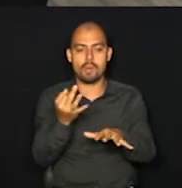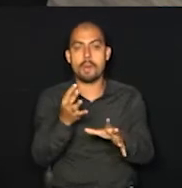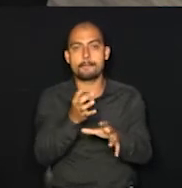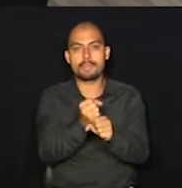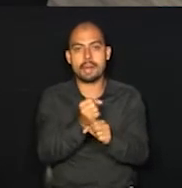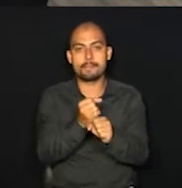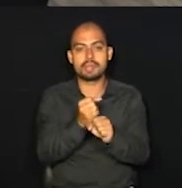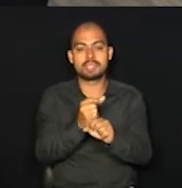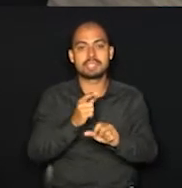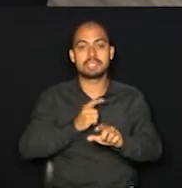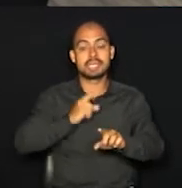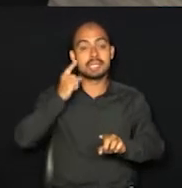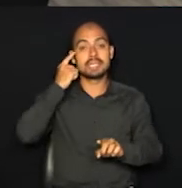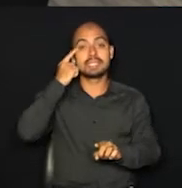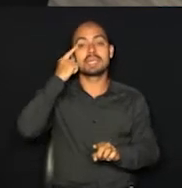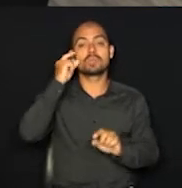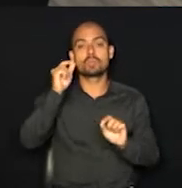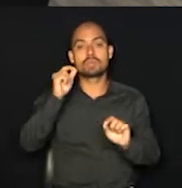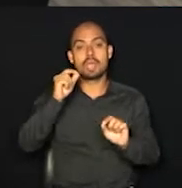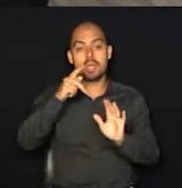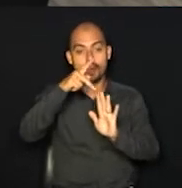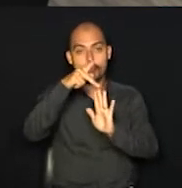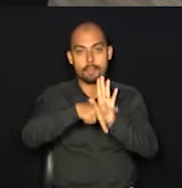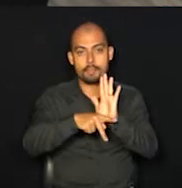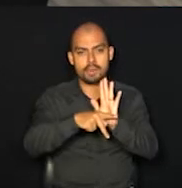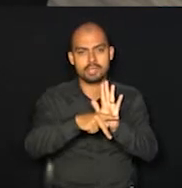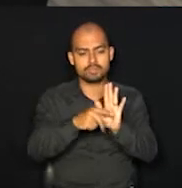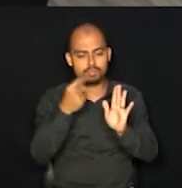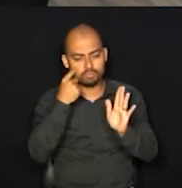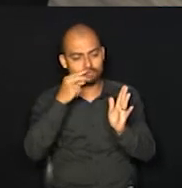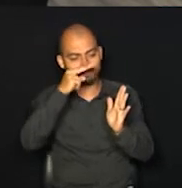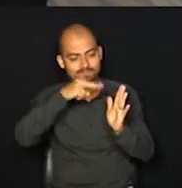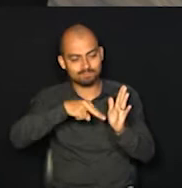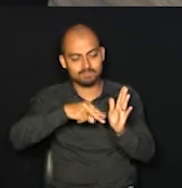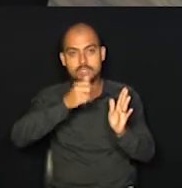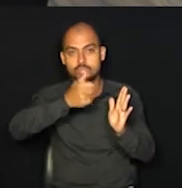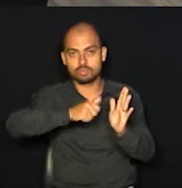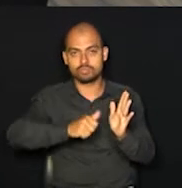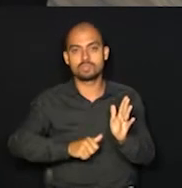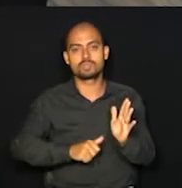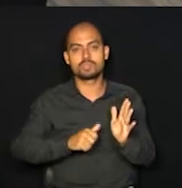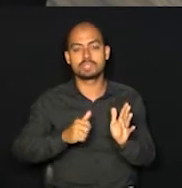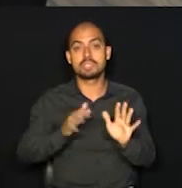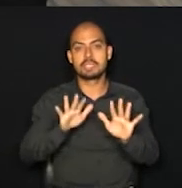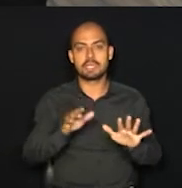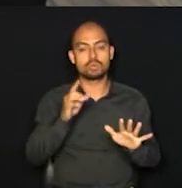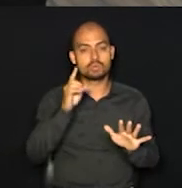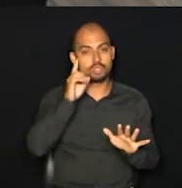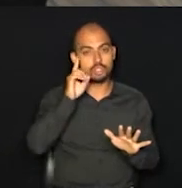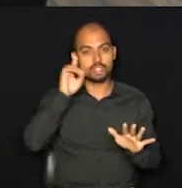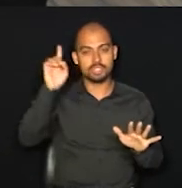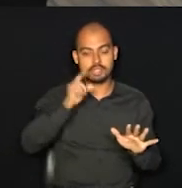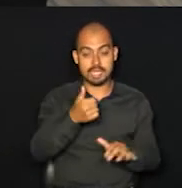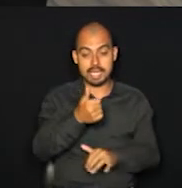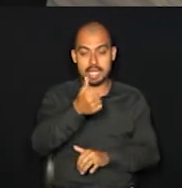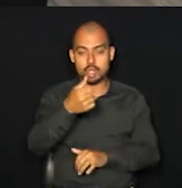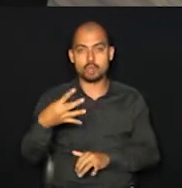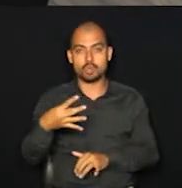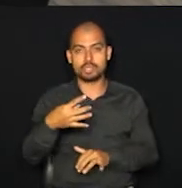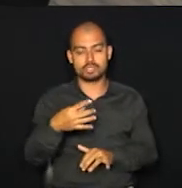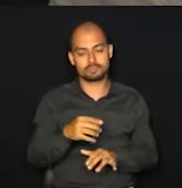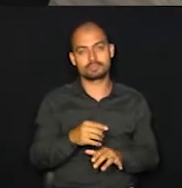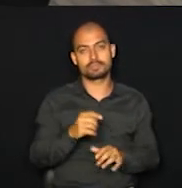a ideia de que esse plano seja revisto e a partir de agora, a cada 14 dias, deve ser aí feita